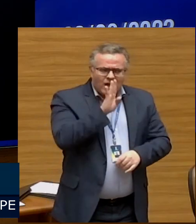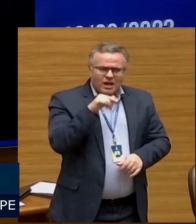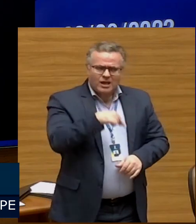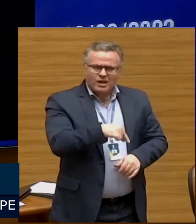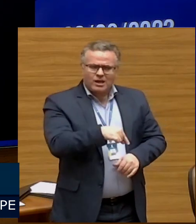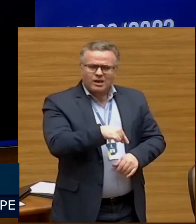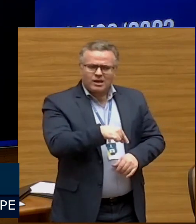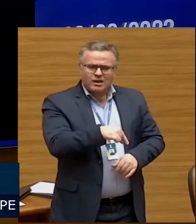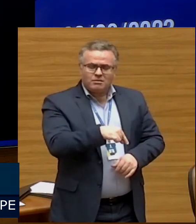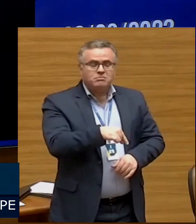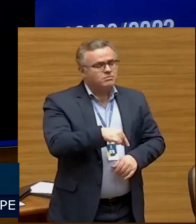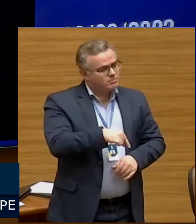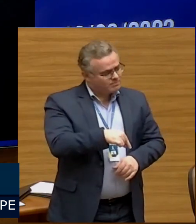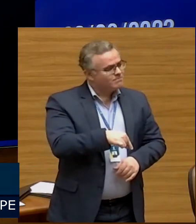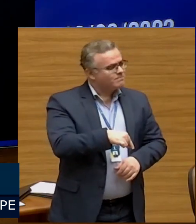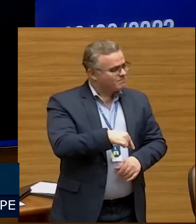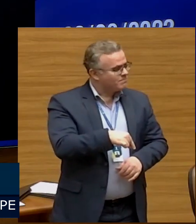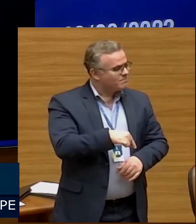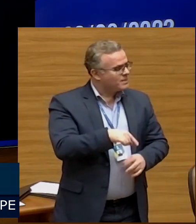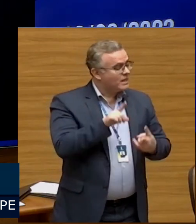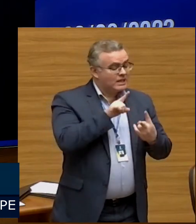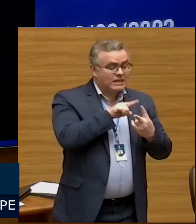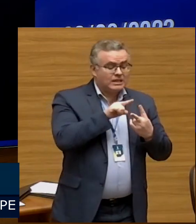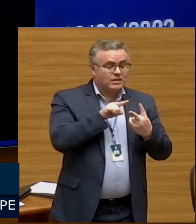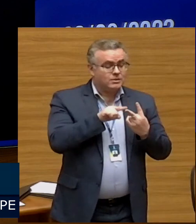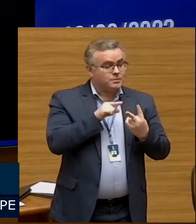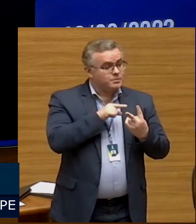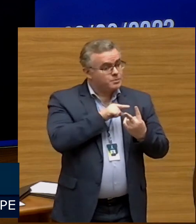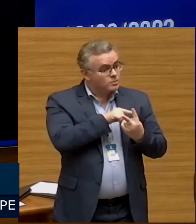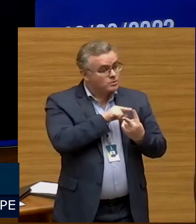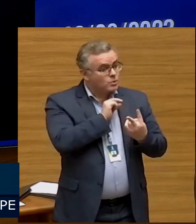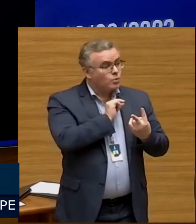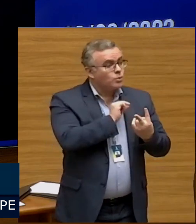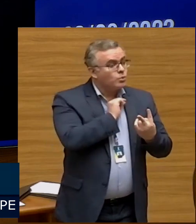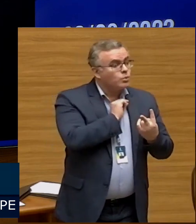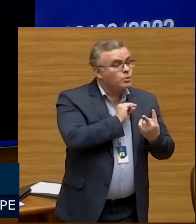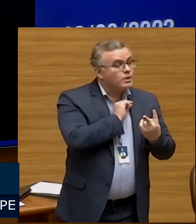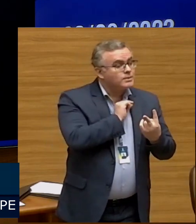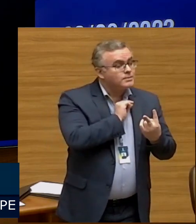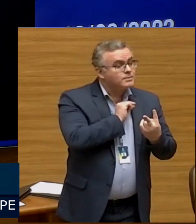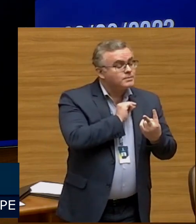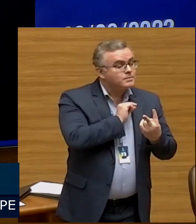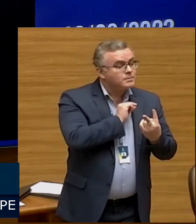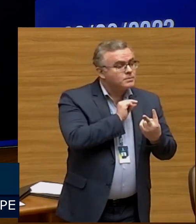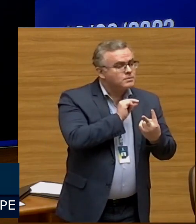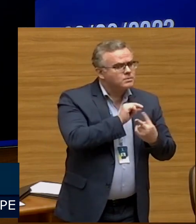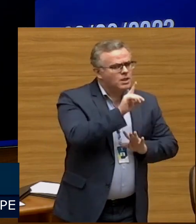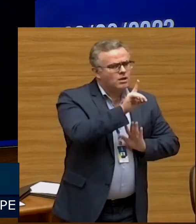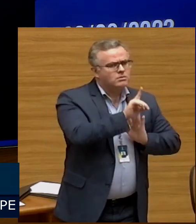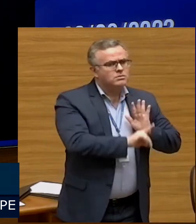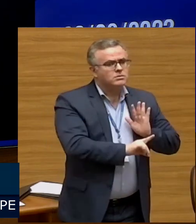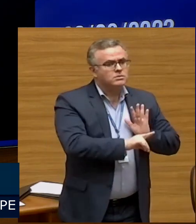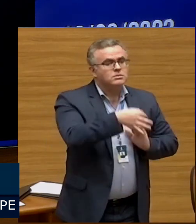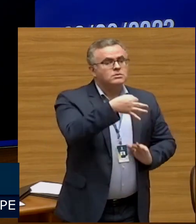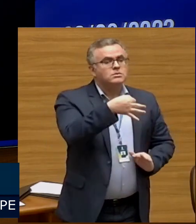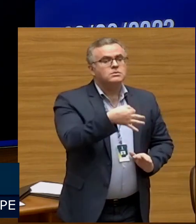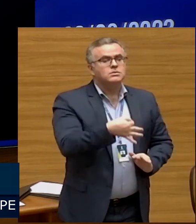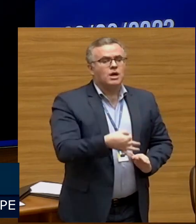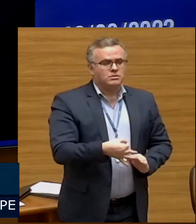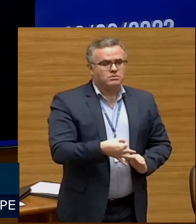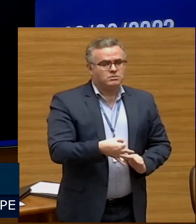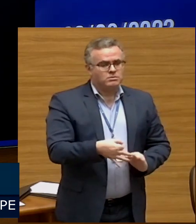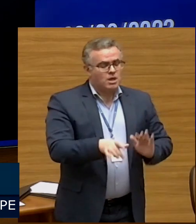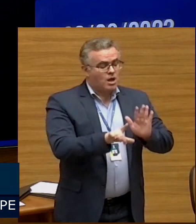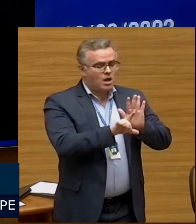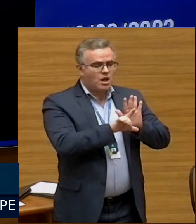eu trago essa pergunta sobre dois viés. Um viés é o viés de direito, né? Os aspectos